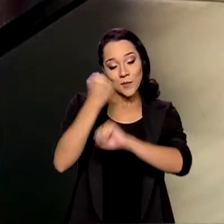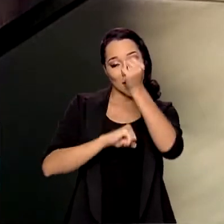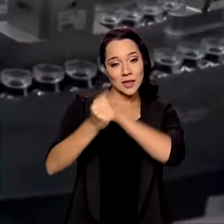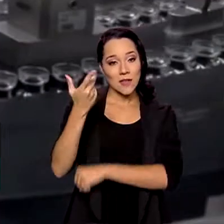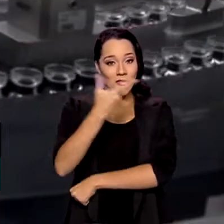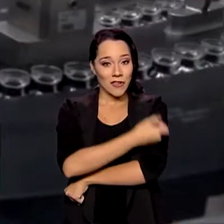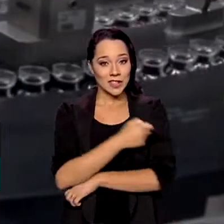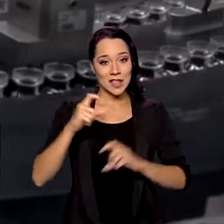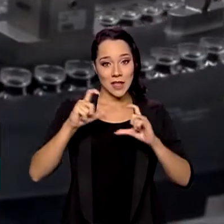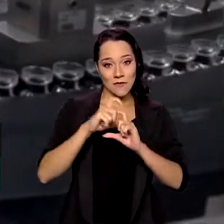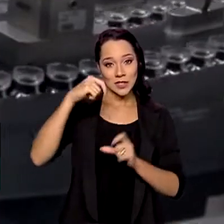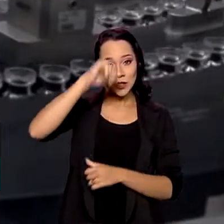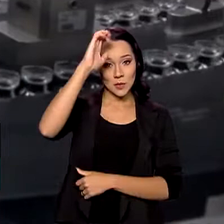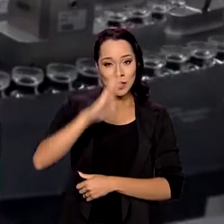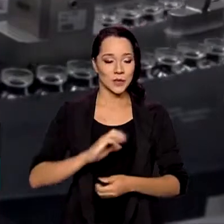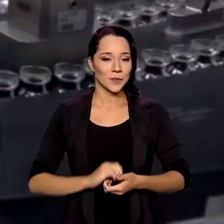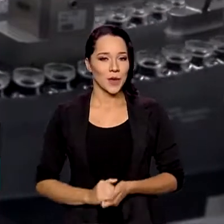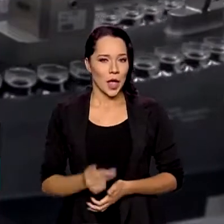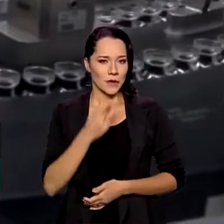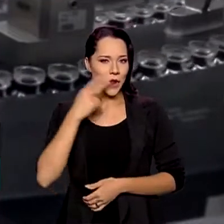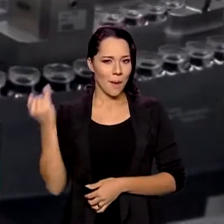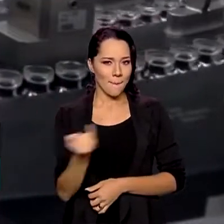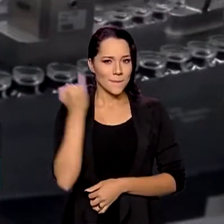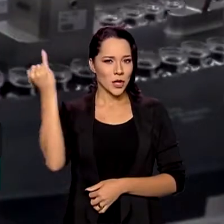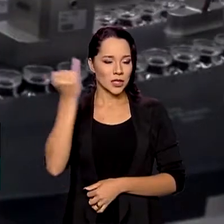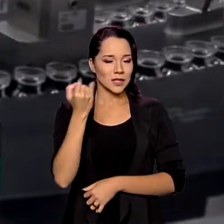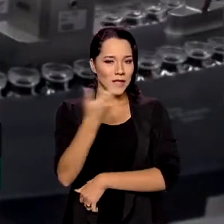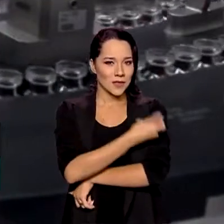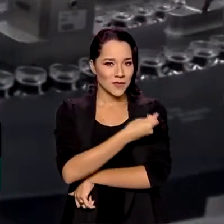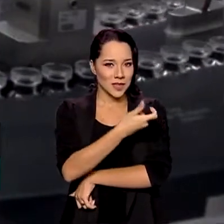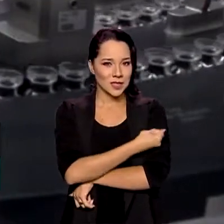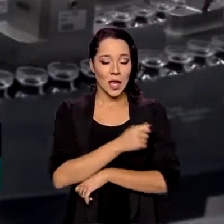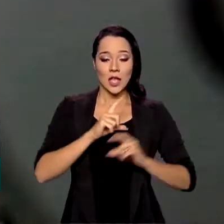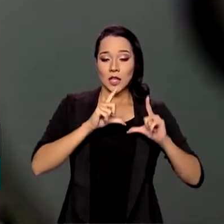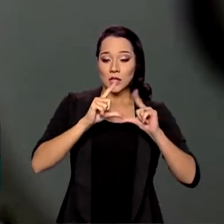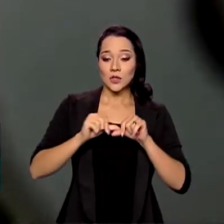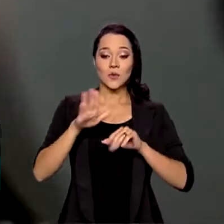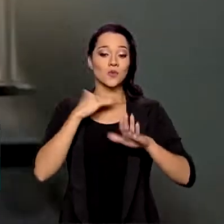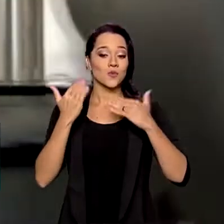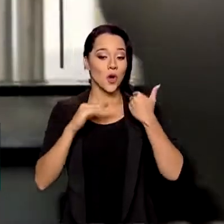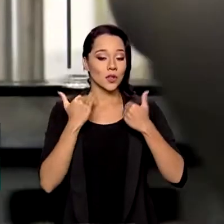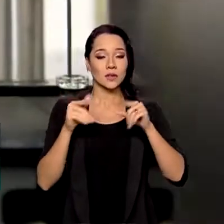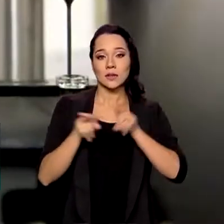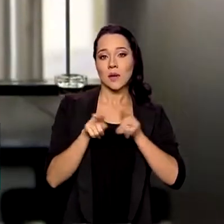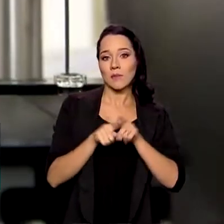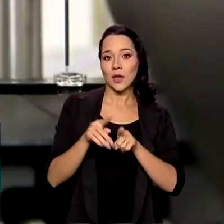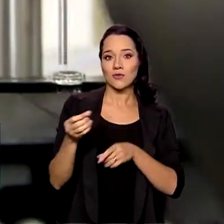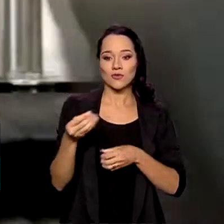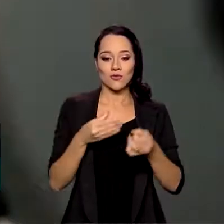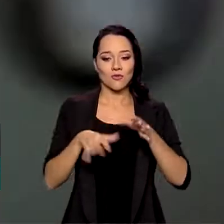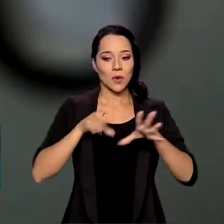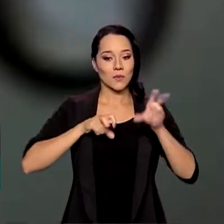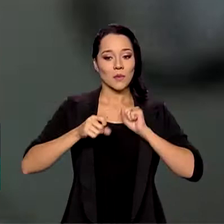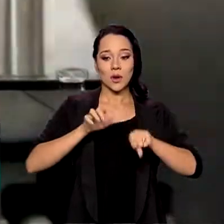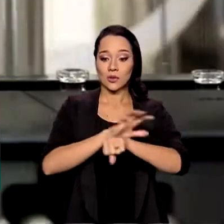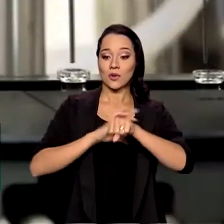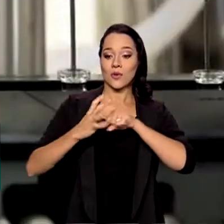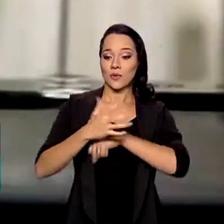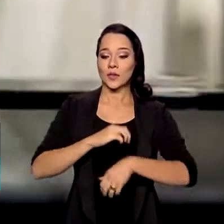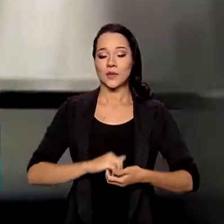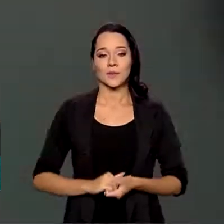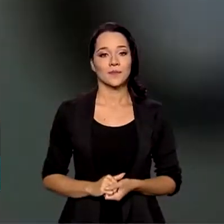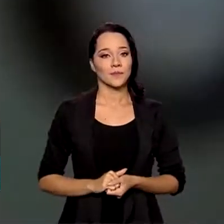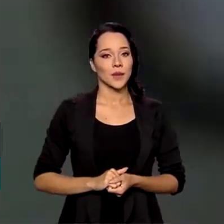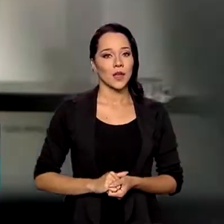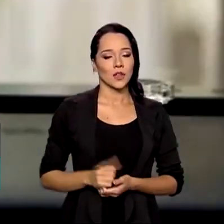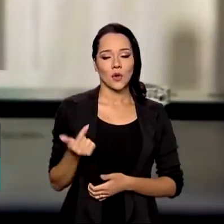Pfizer no país. Ele destacou a importância das vacinas na redução de mortes e de novos casos de Covid-19. Nos